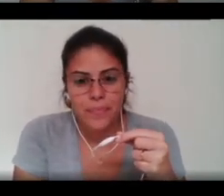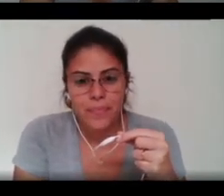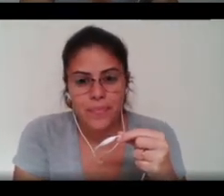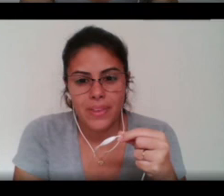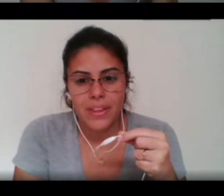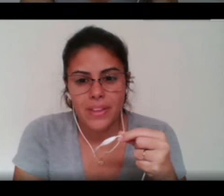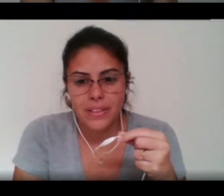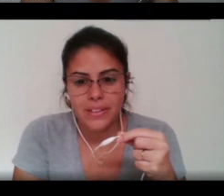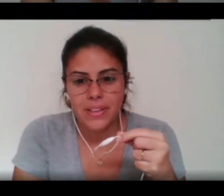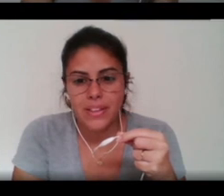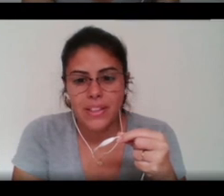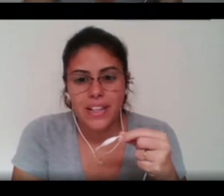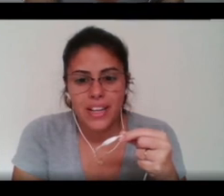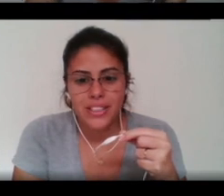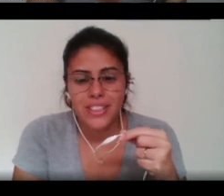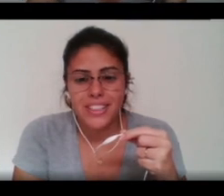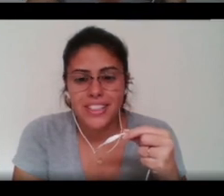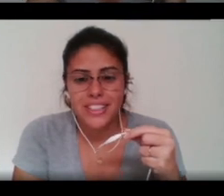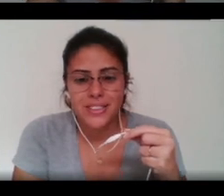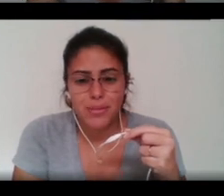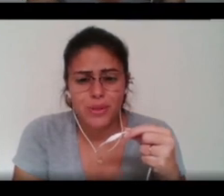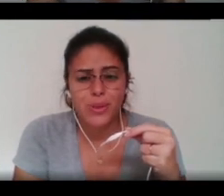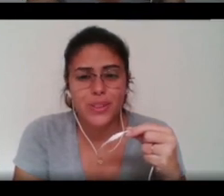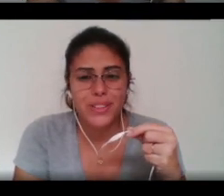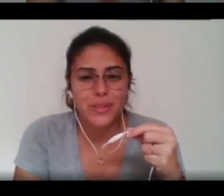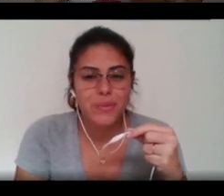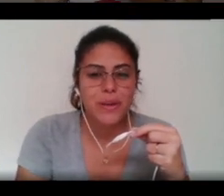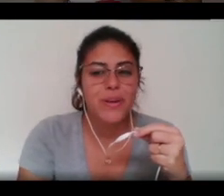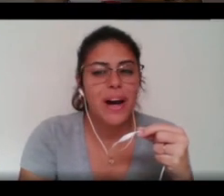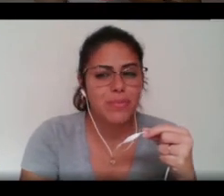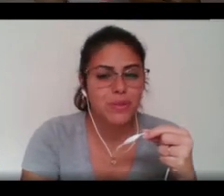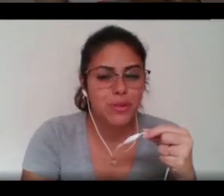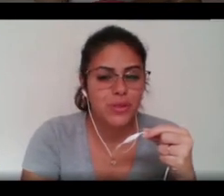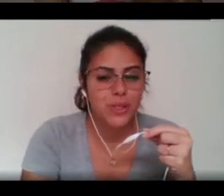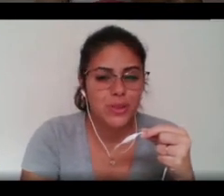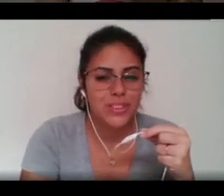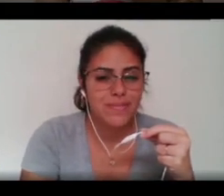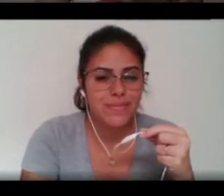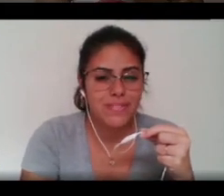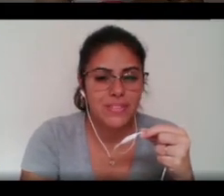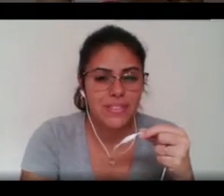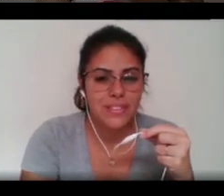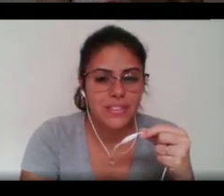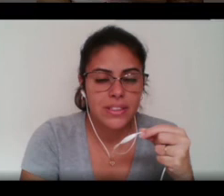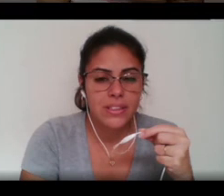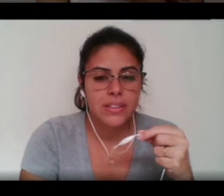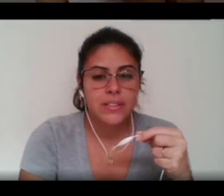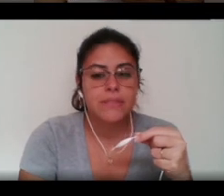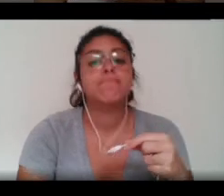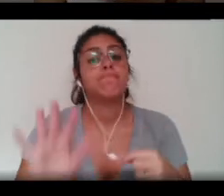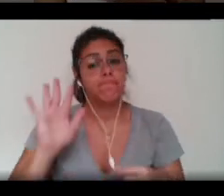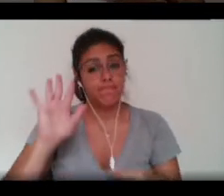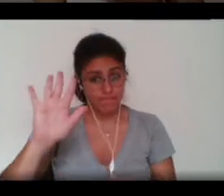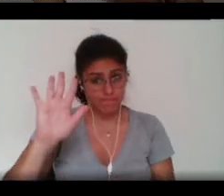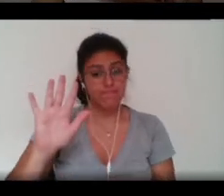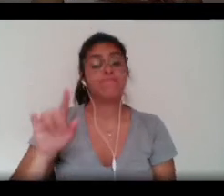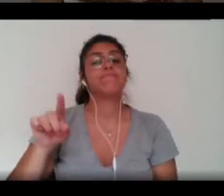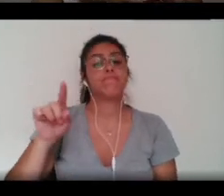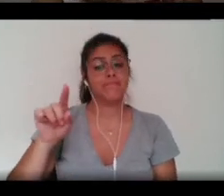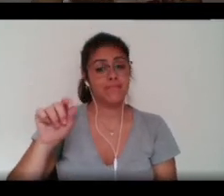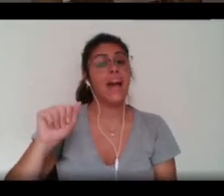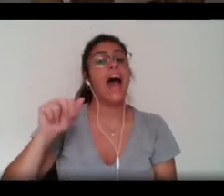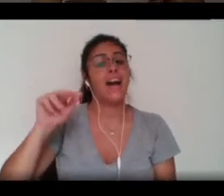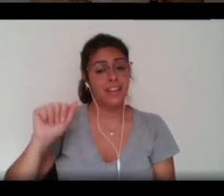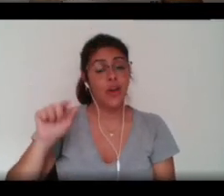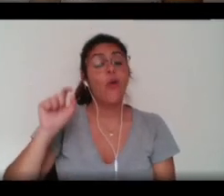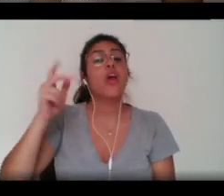Achei que você passou o conteúdo meio rápido, professora. Ana, a vida é um furacão. Se eu for passar